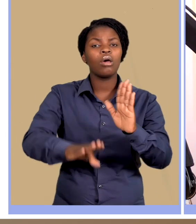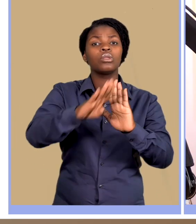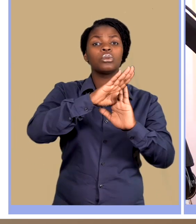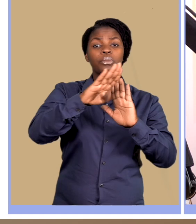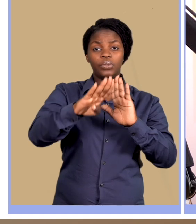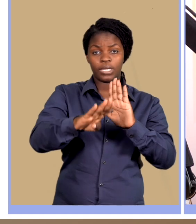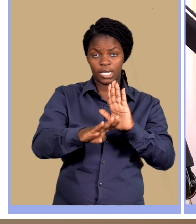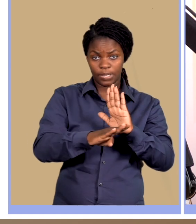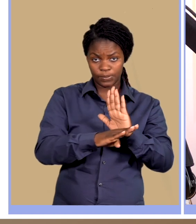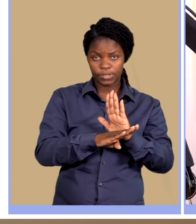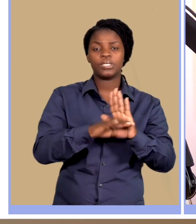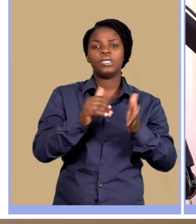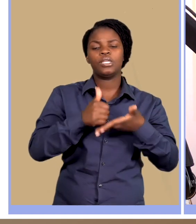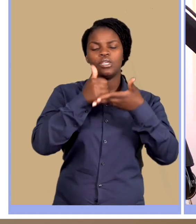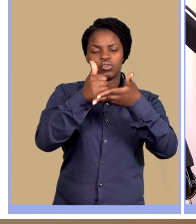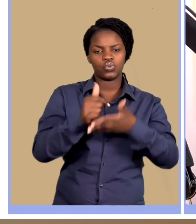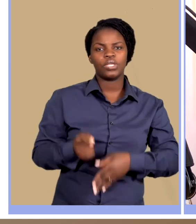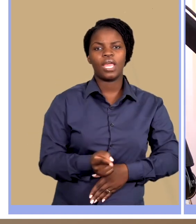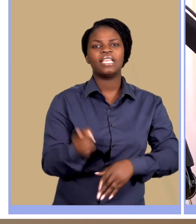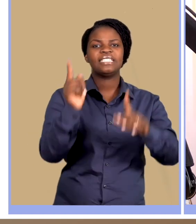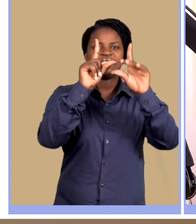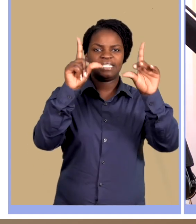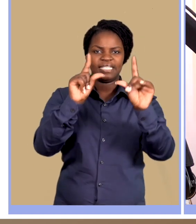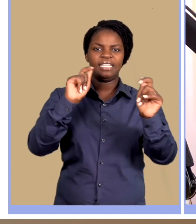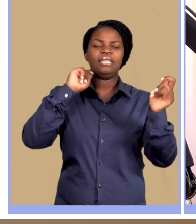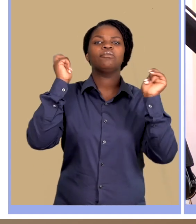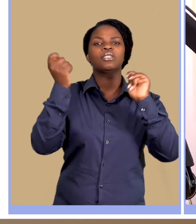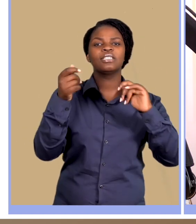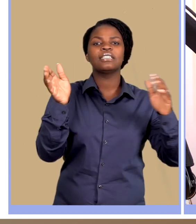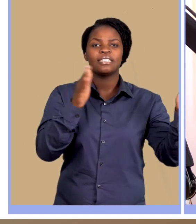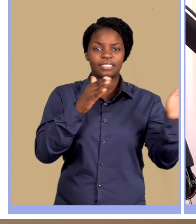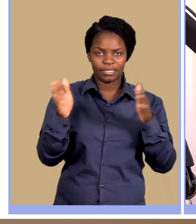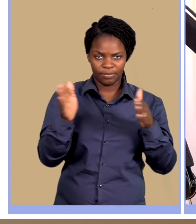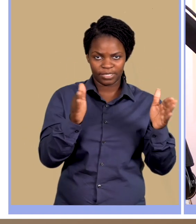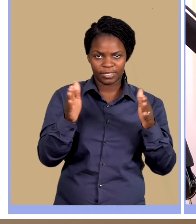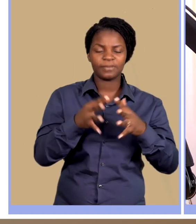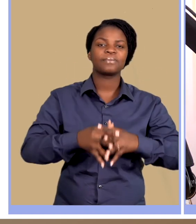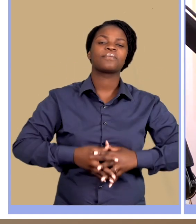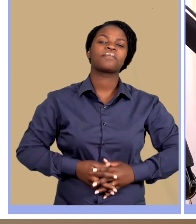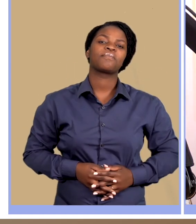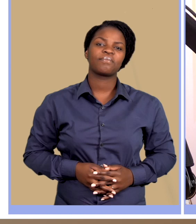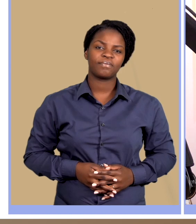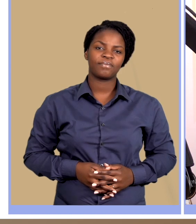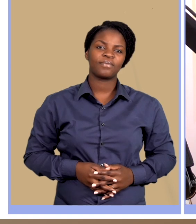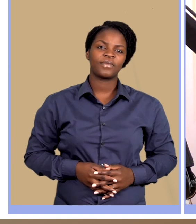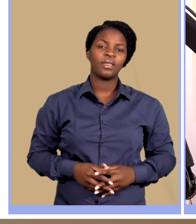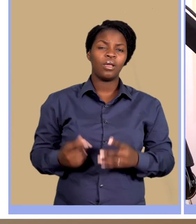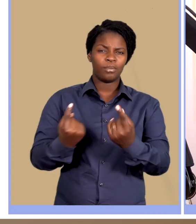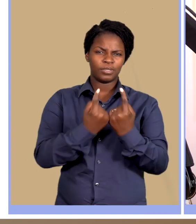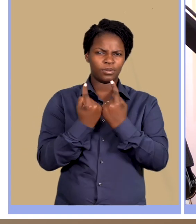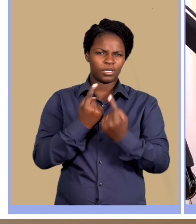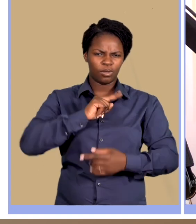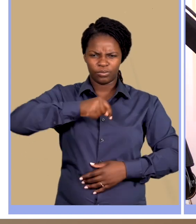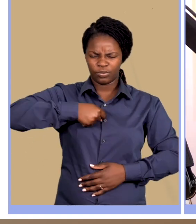programas que responda a esta temática de mudanças climáticas. Numa situação em que estamos